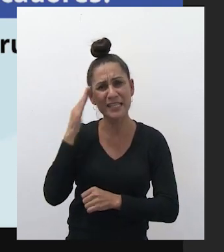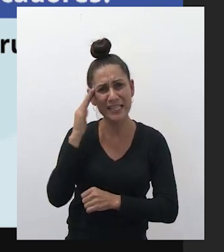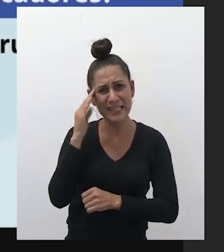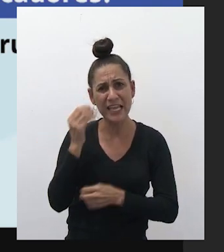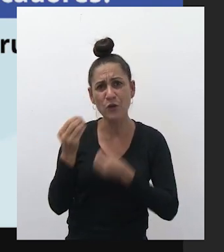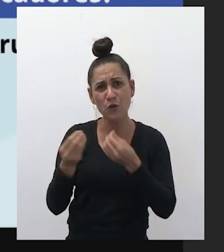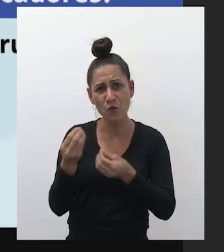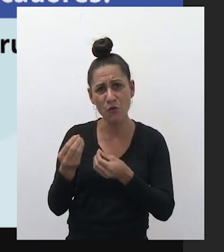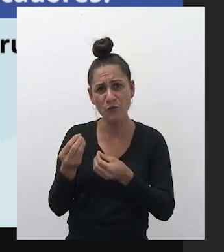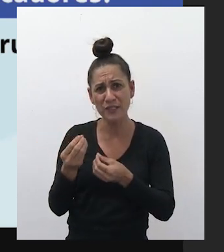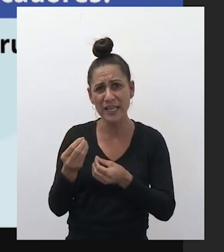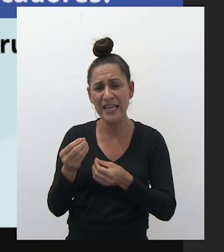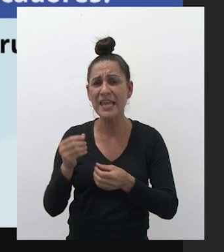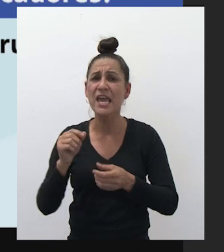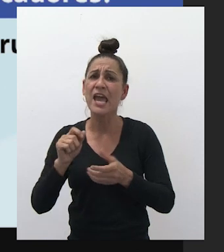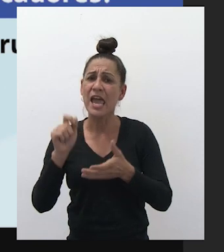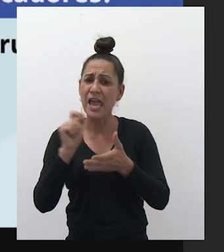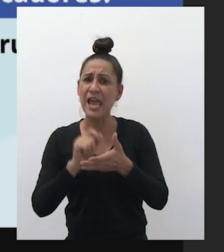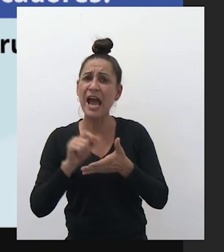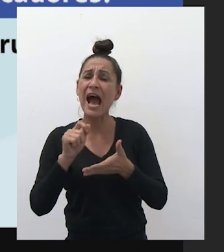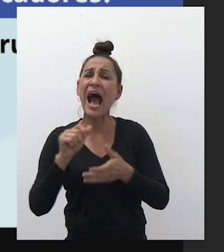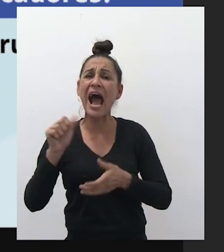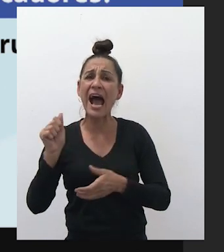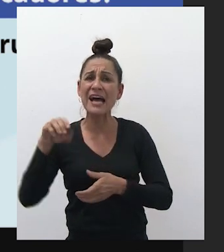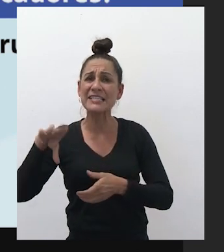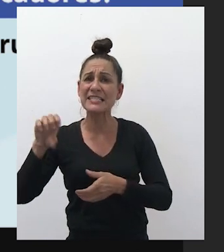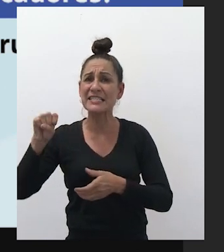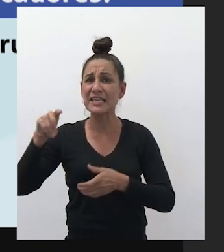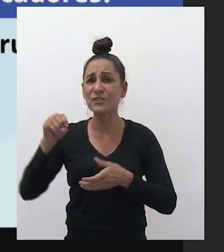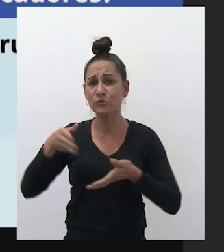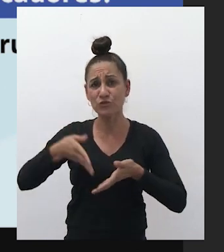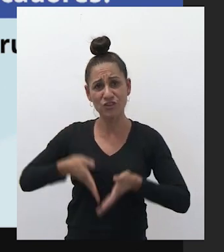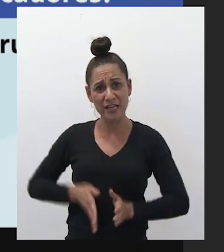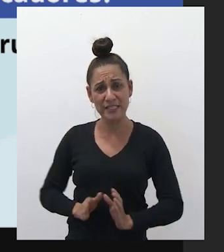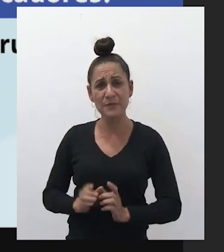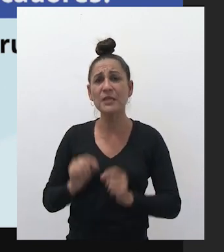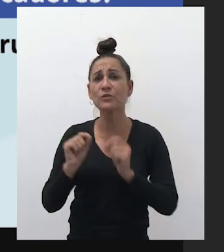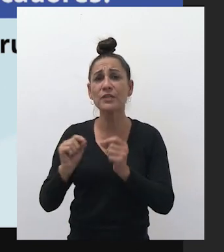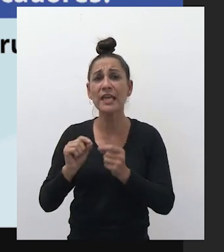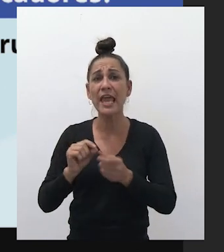de nascimento? Assento de nascimento é aquilo que nos confere